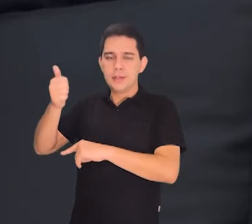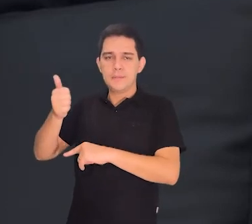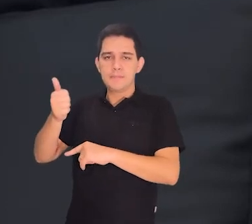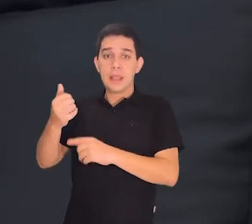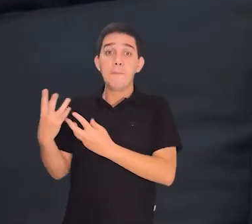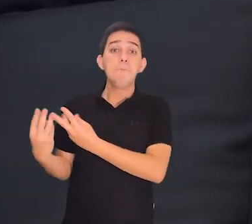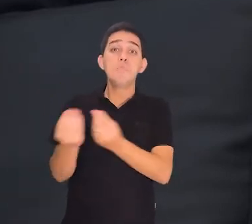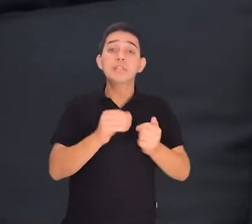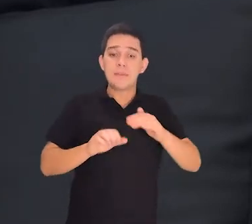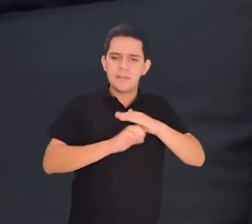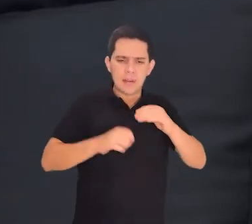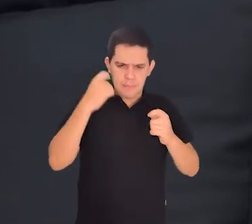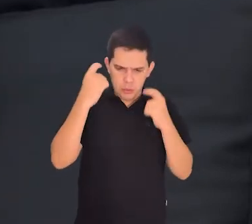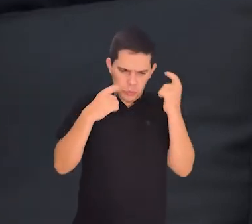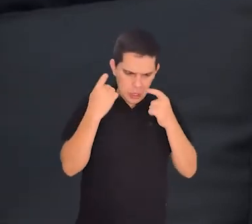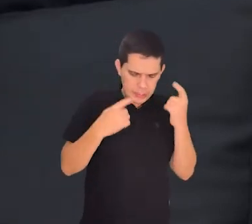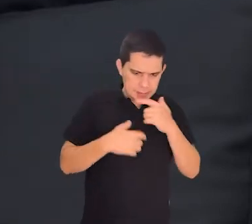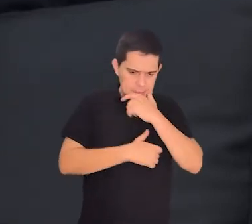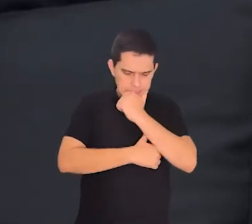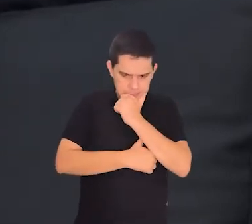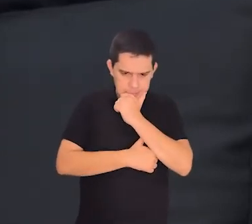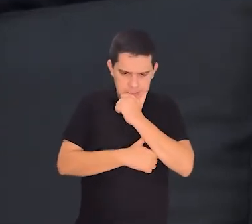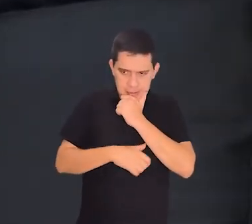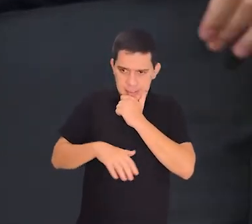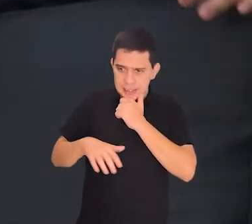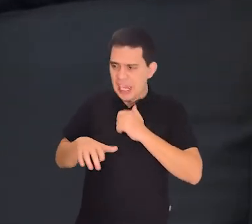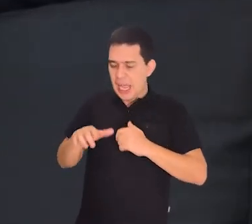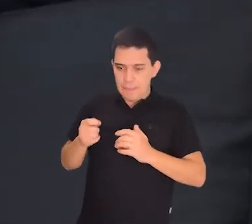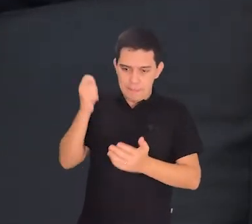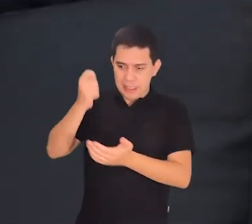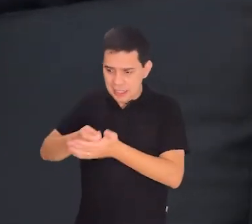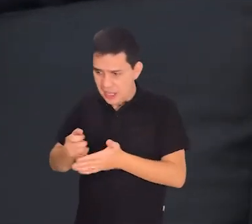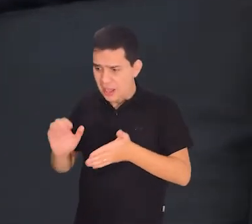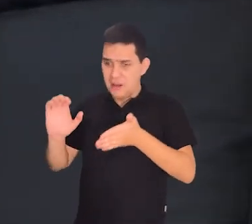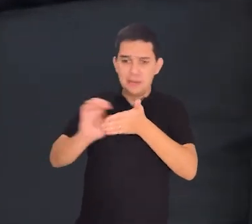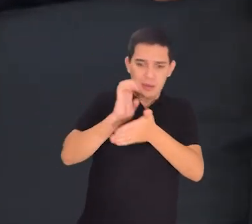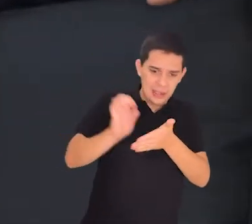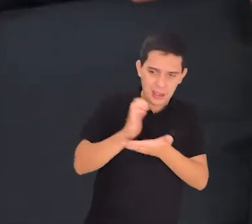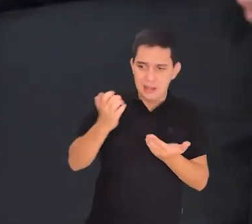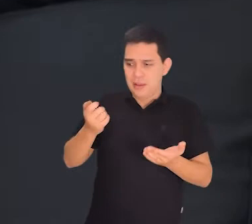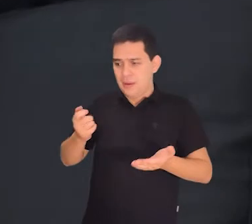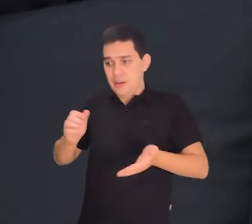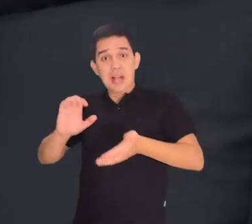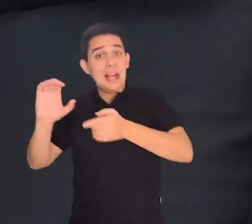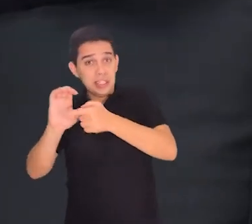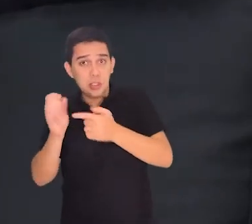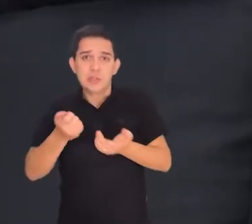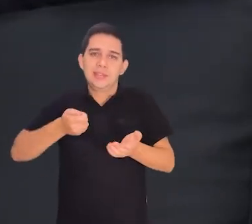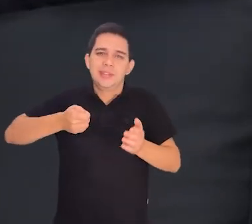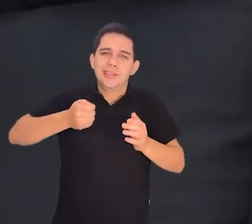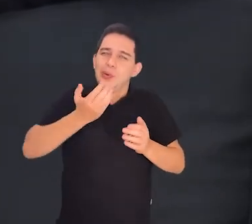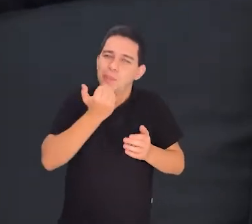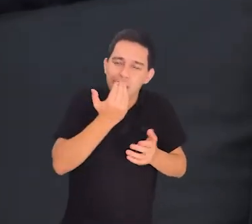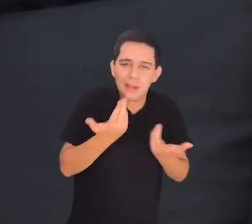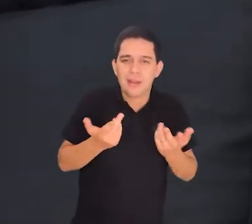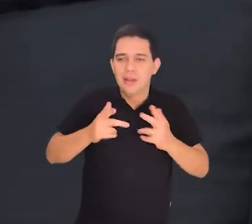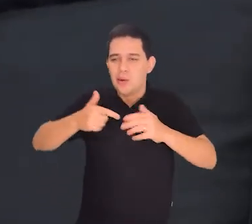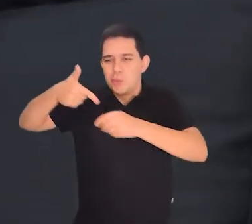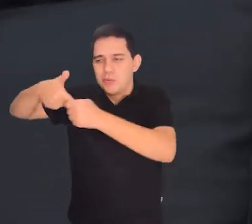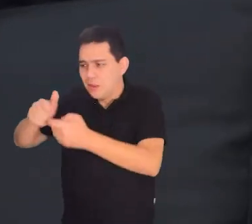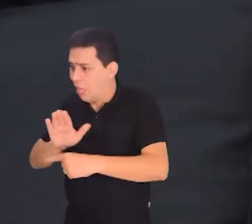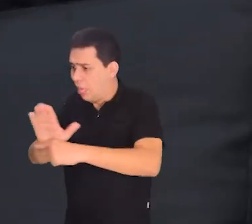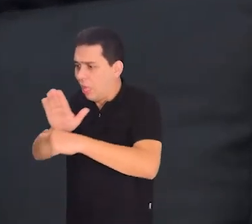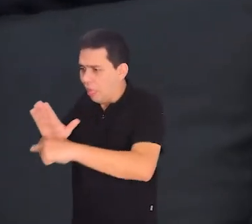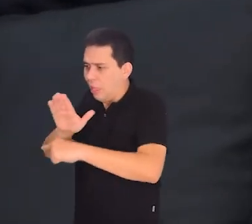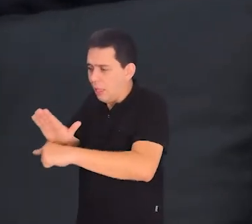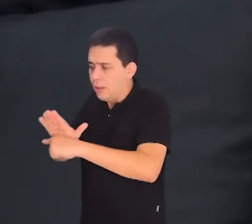assim com os benefícios, né, propriamente ditos, é o vale alimentação, o vale transporte, auxílio combustível, uma série de outras coisas. Mas quando